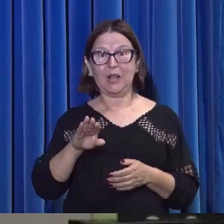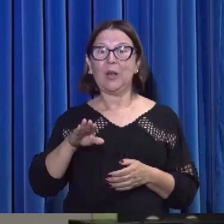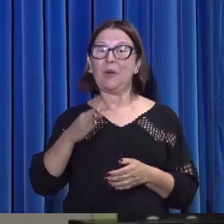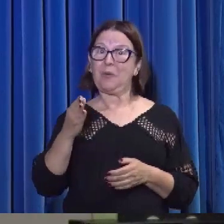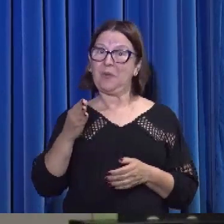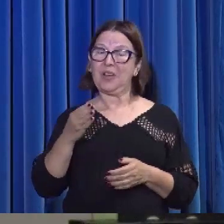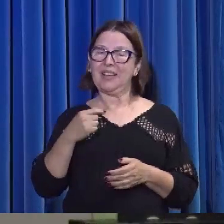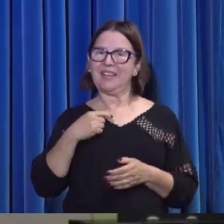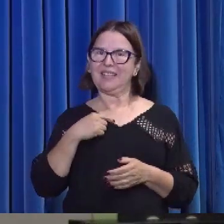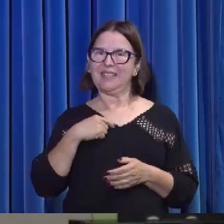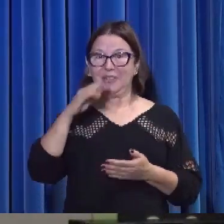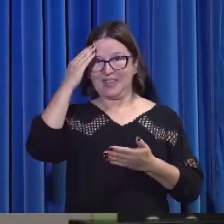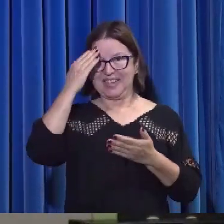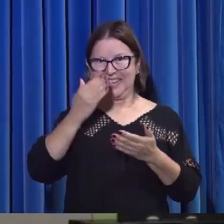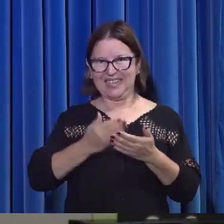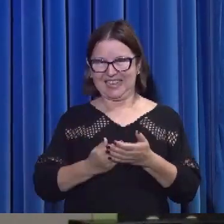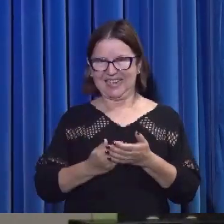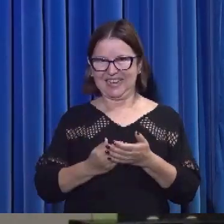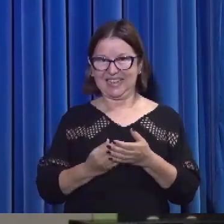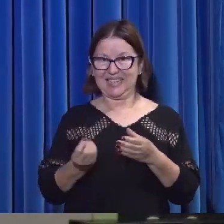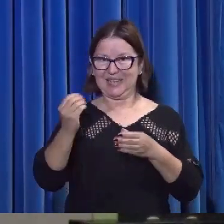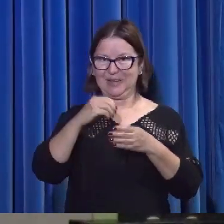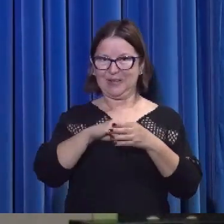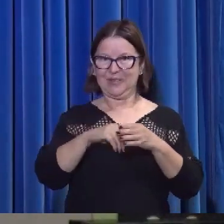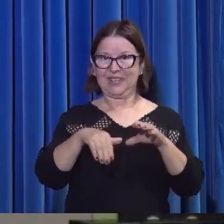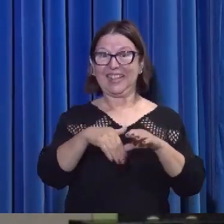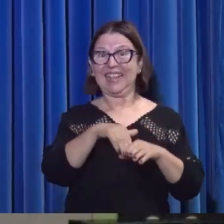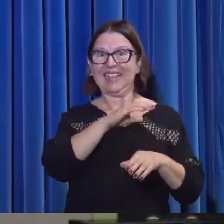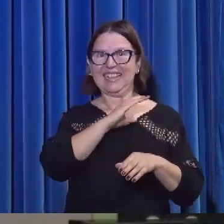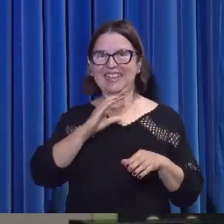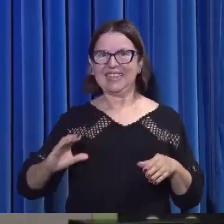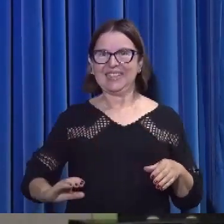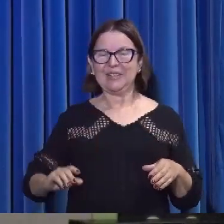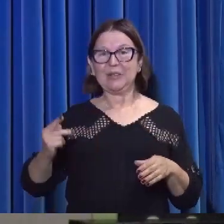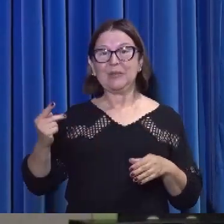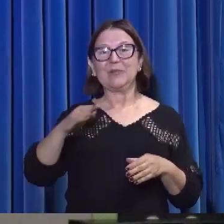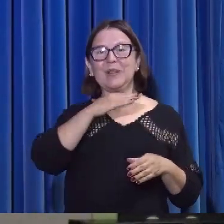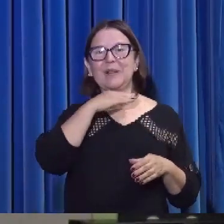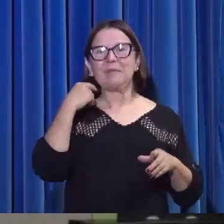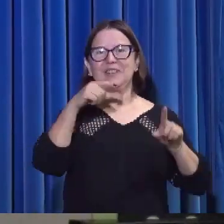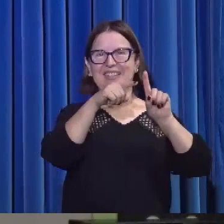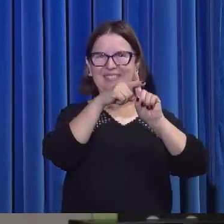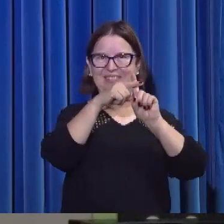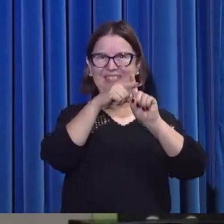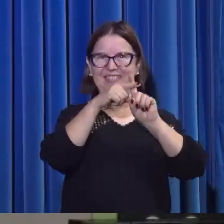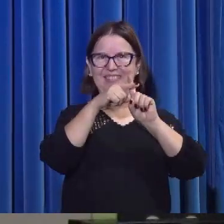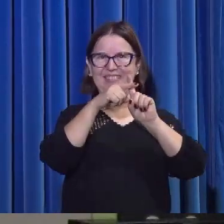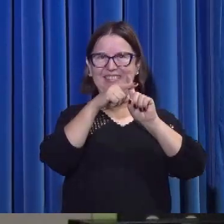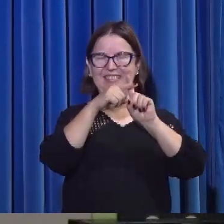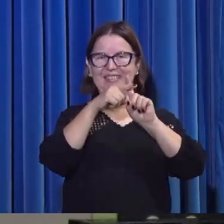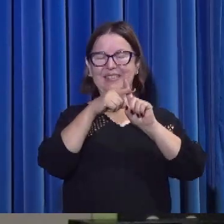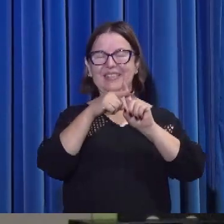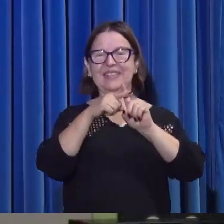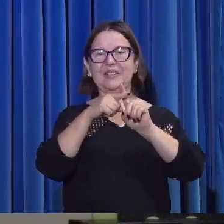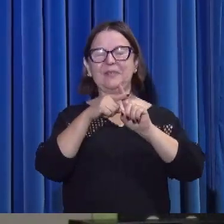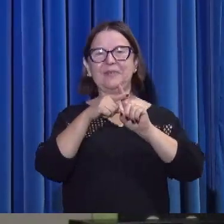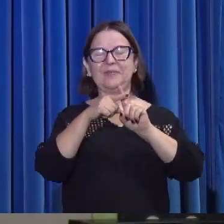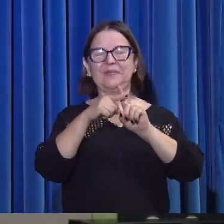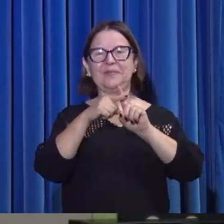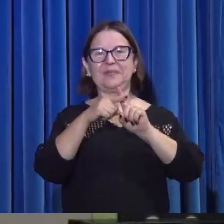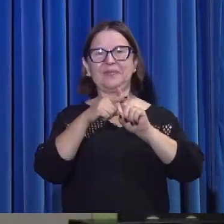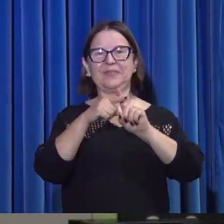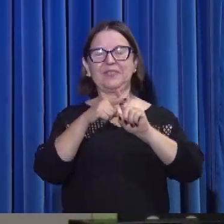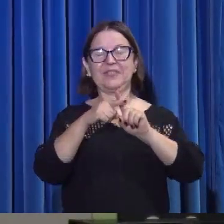Então, fomos colocados em Cristo na sua morte. Quando ele morreu naquela cruz, Ele atraiu,